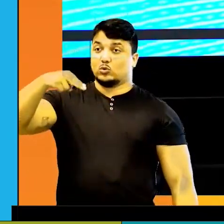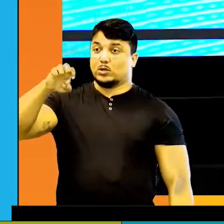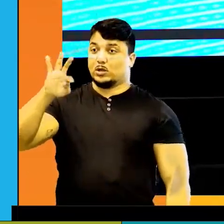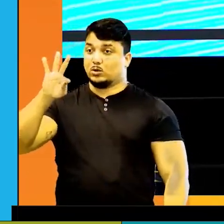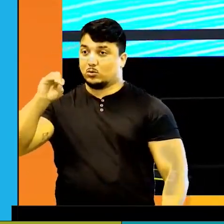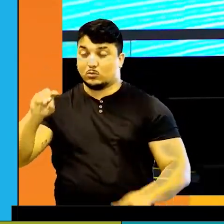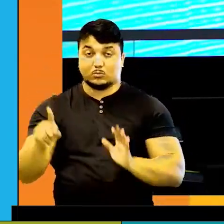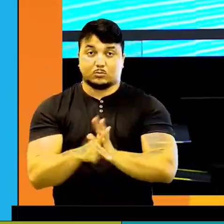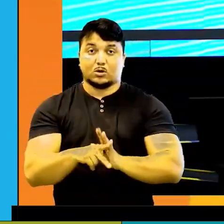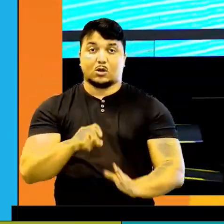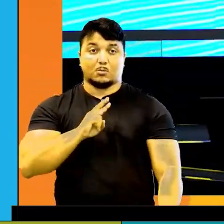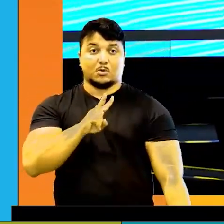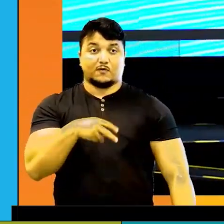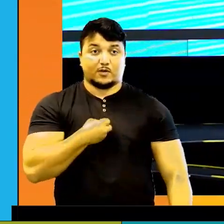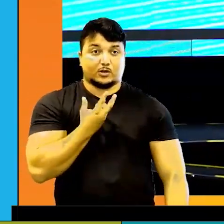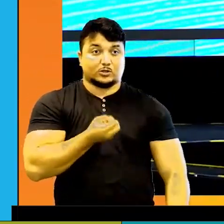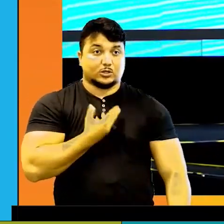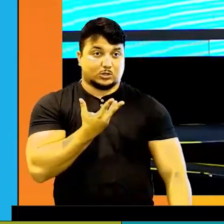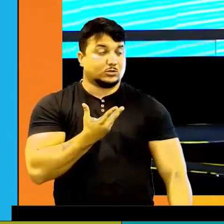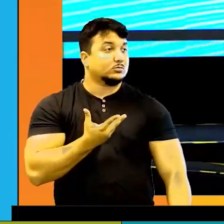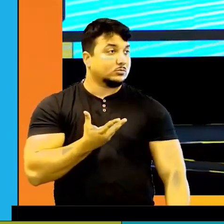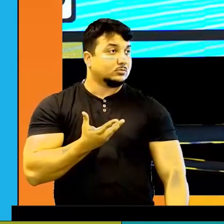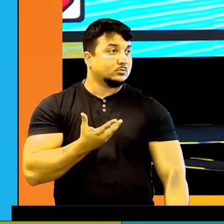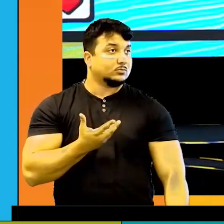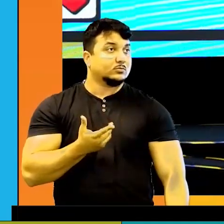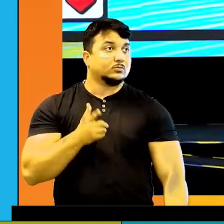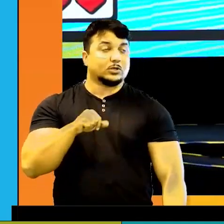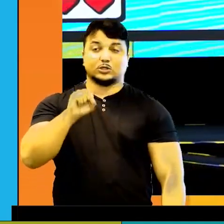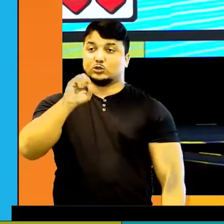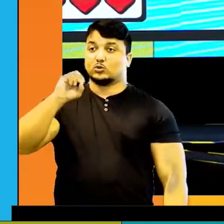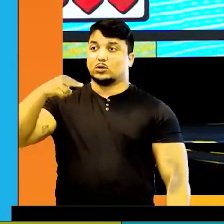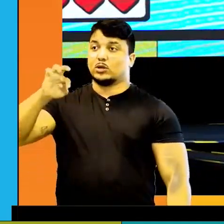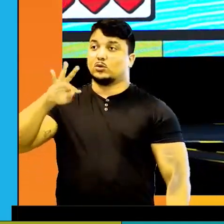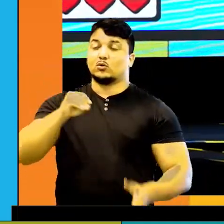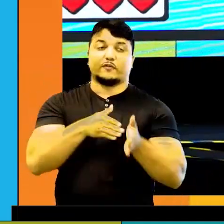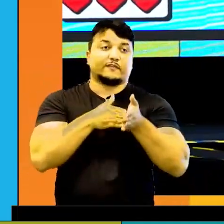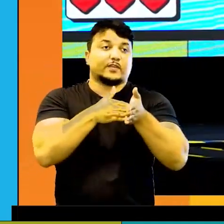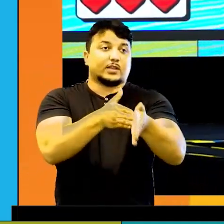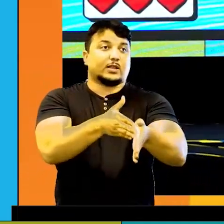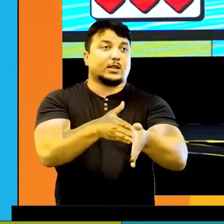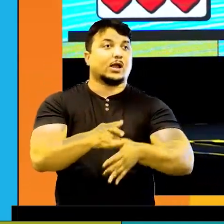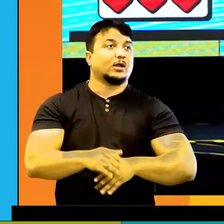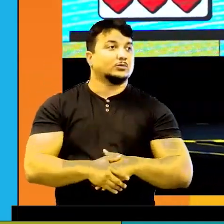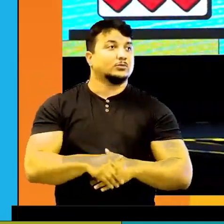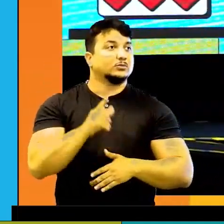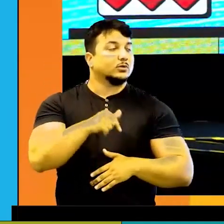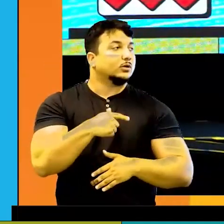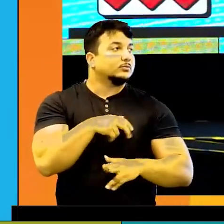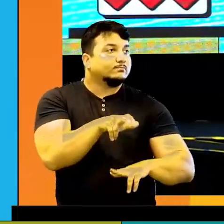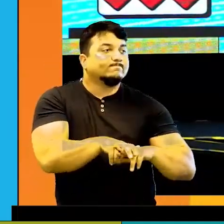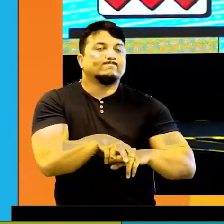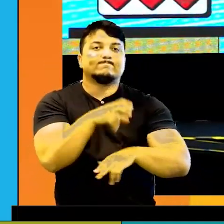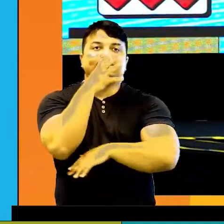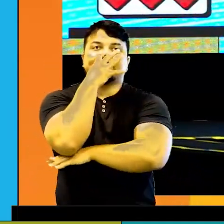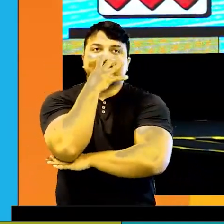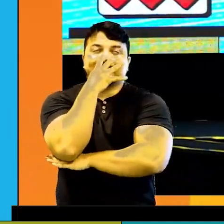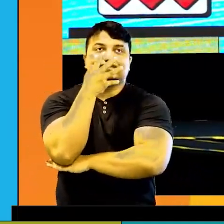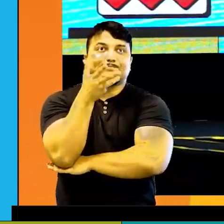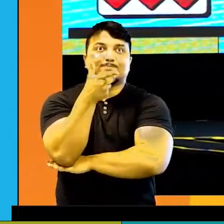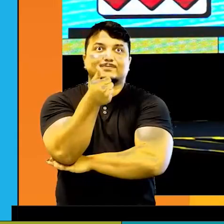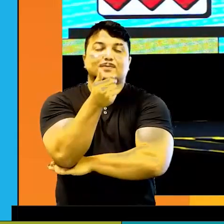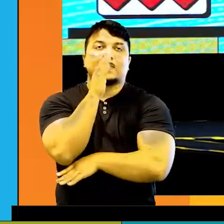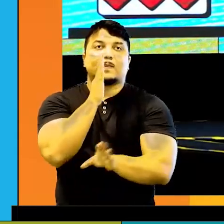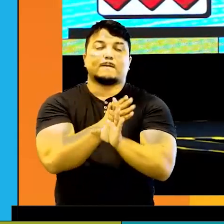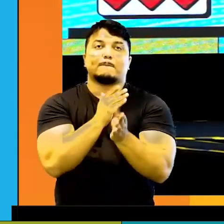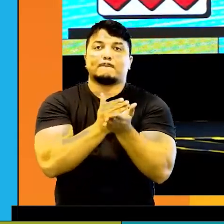belíssimo soneto de Vinícius de Moraes, Soneto da Fidelidade. Eu estava ali sentadinho e fiquei maravilhado, porque